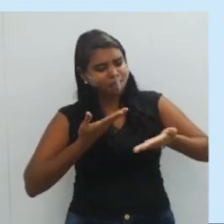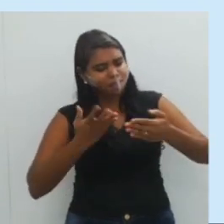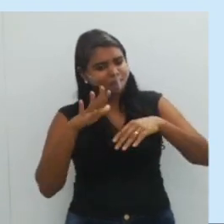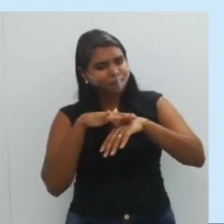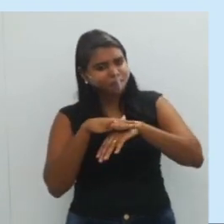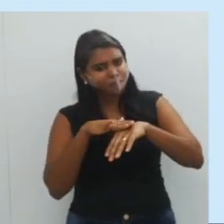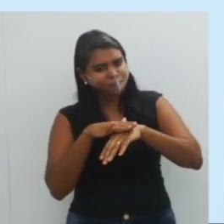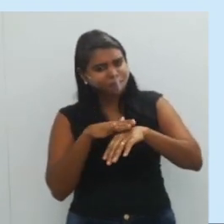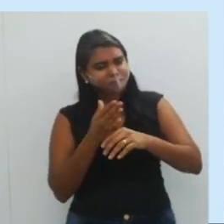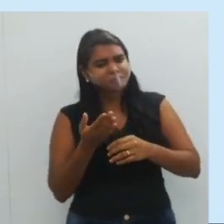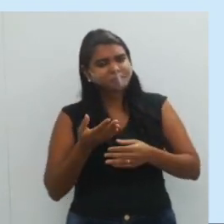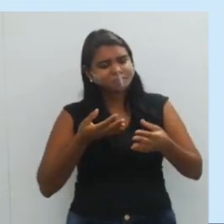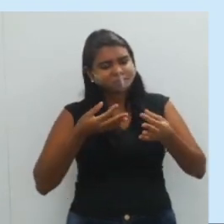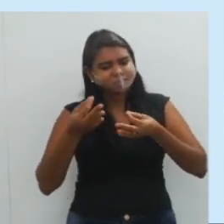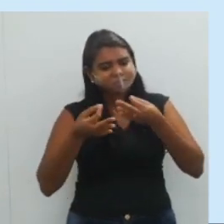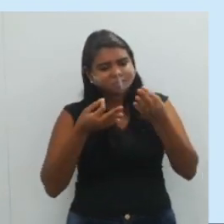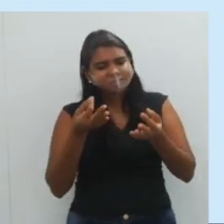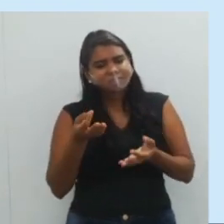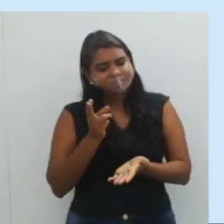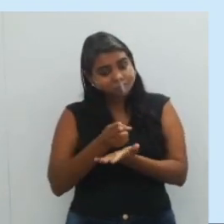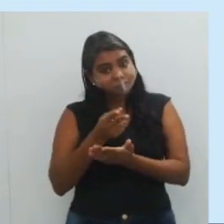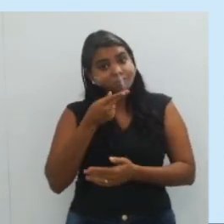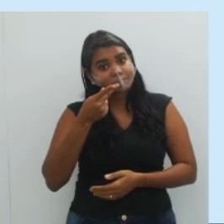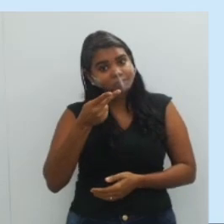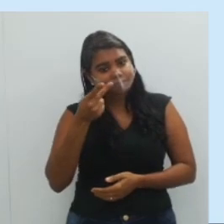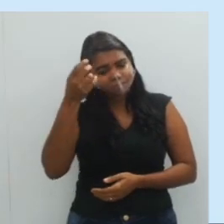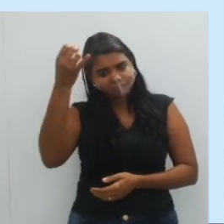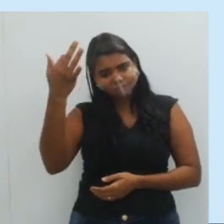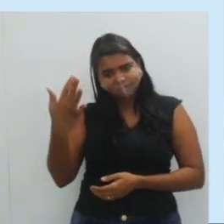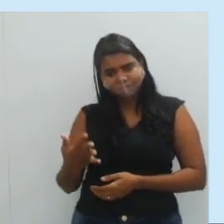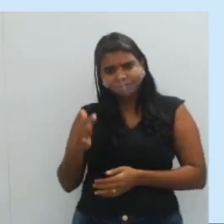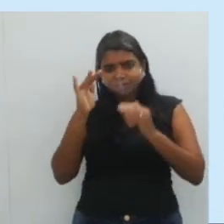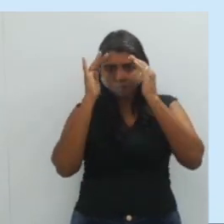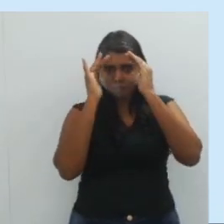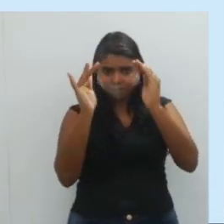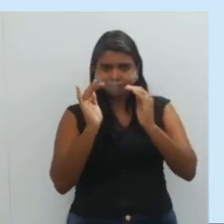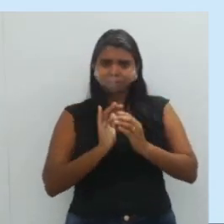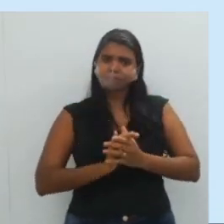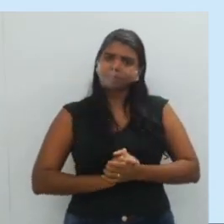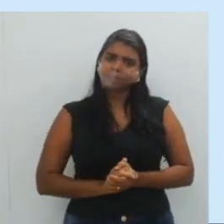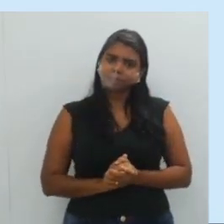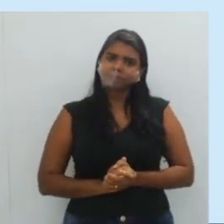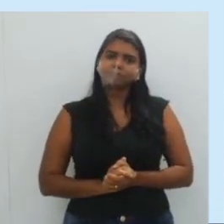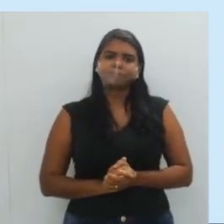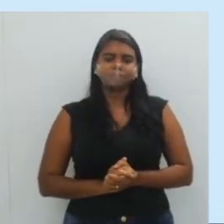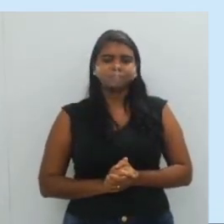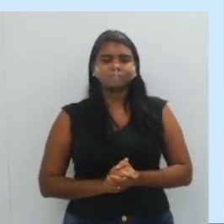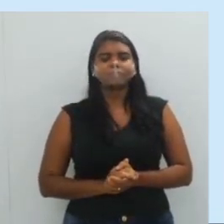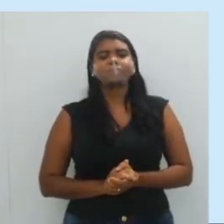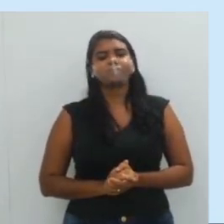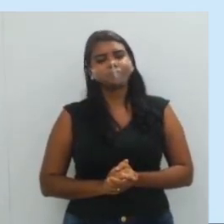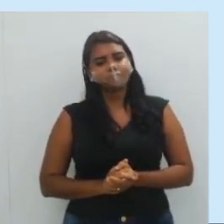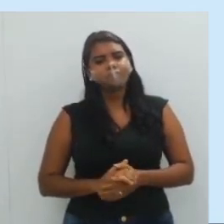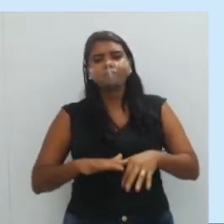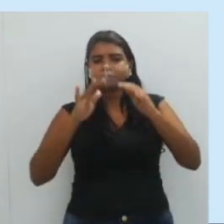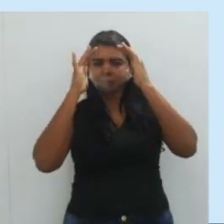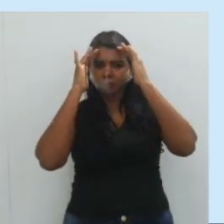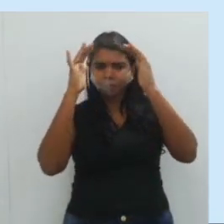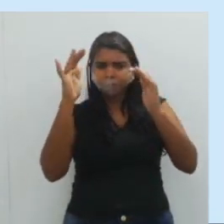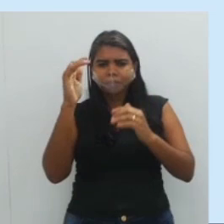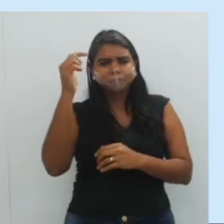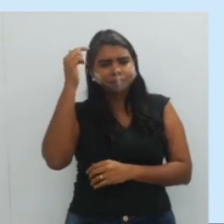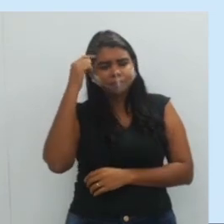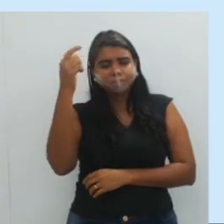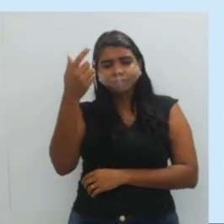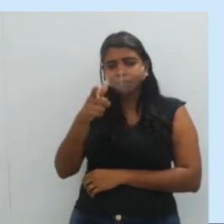conversa, esse bate-papo aqui, estou sempre falando essa questão do respeito, tolerância, certo? Respeitar